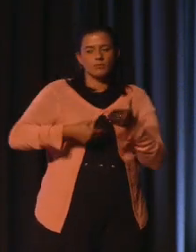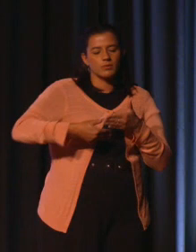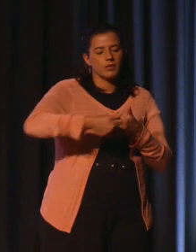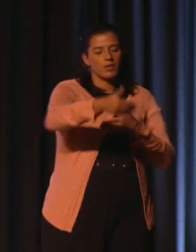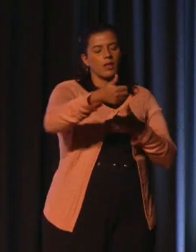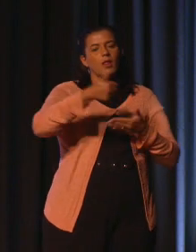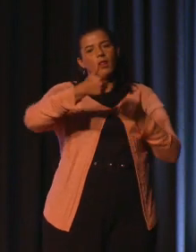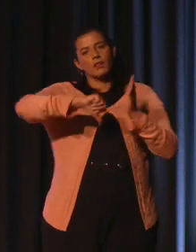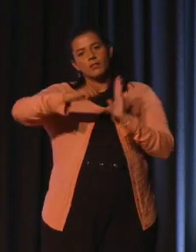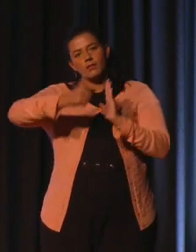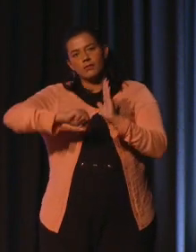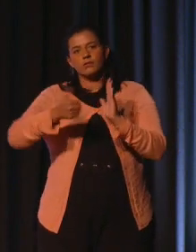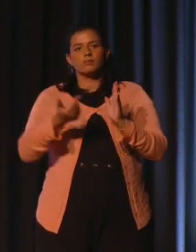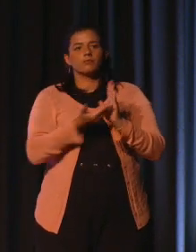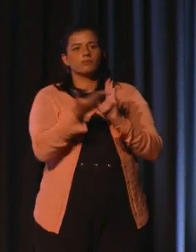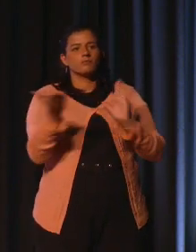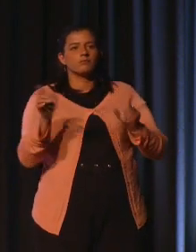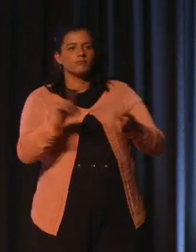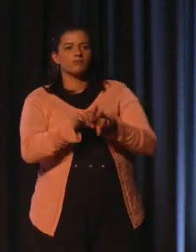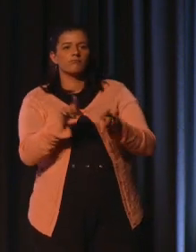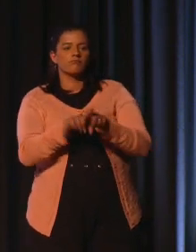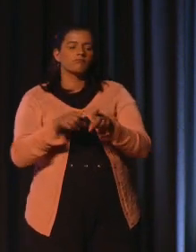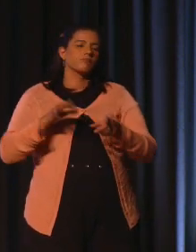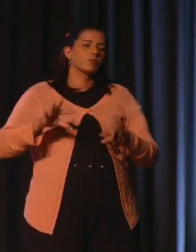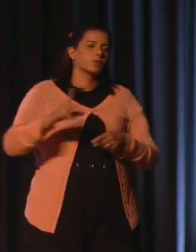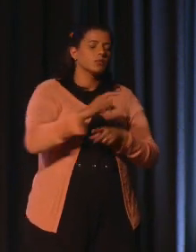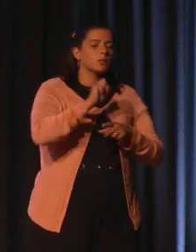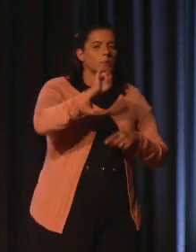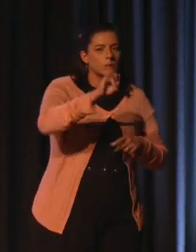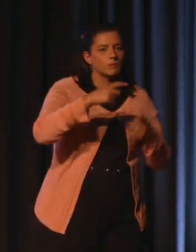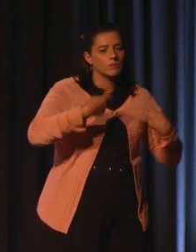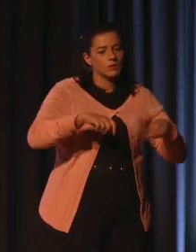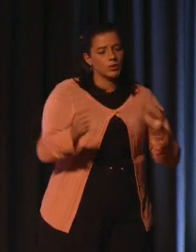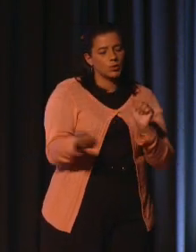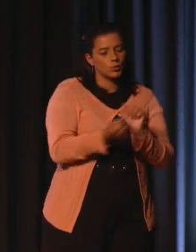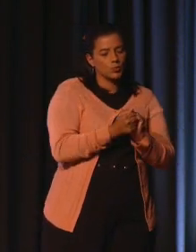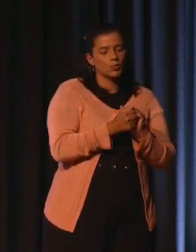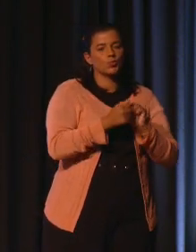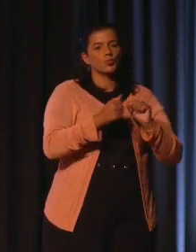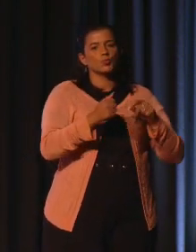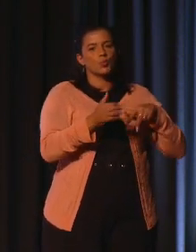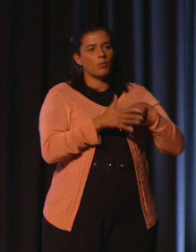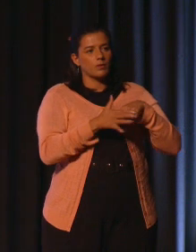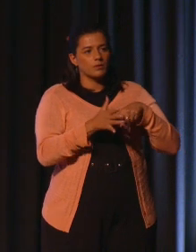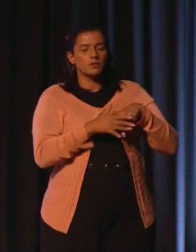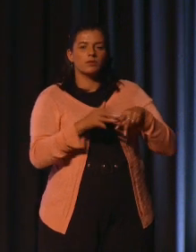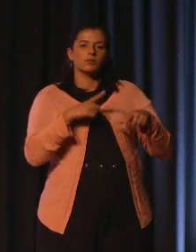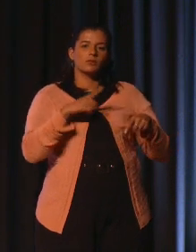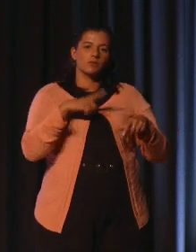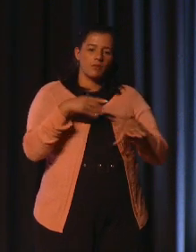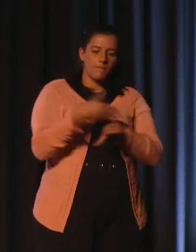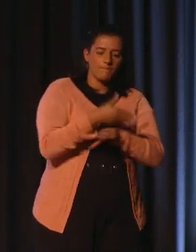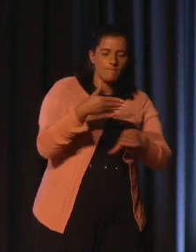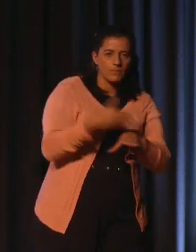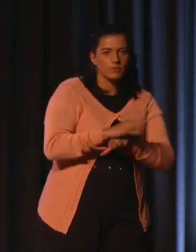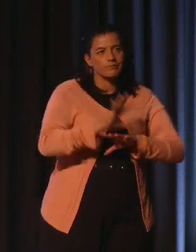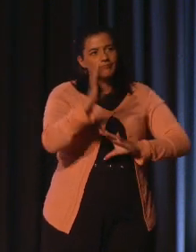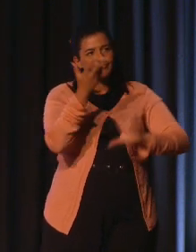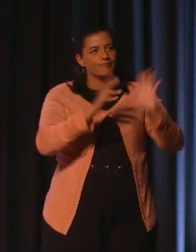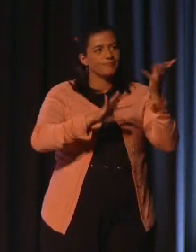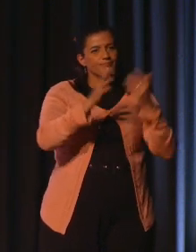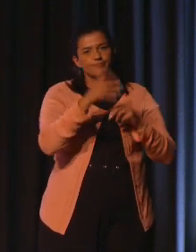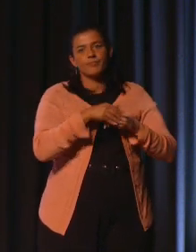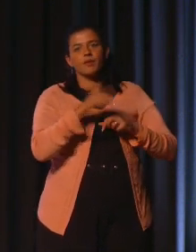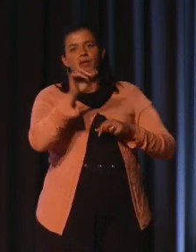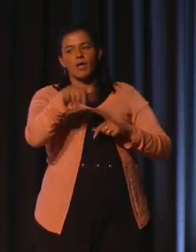da prescrição, realiza intervenção farmacêutica, se necessário, junto do paciente, um plano de cuidado, participação dos casos clínicos, tá?